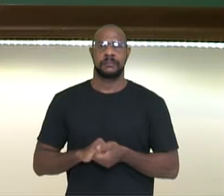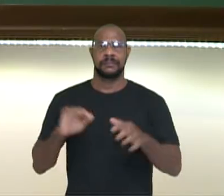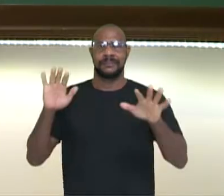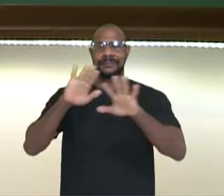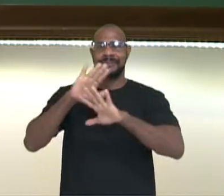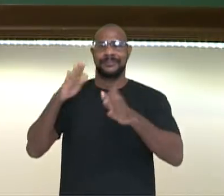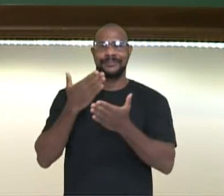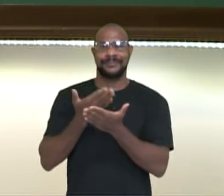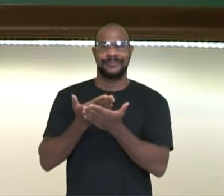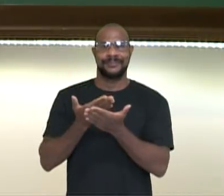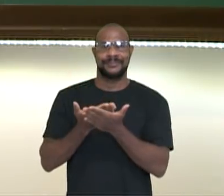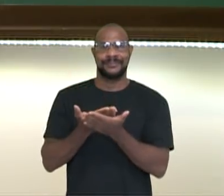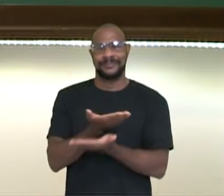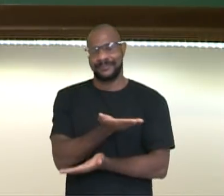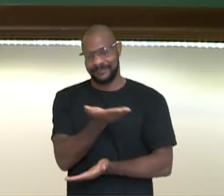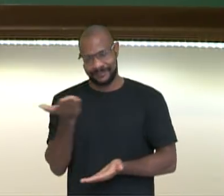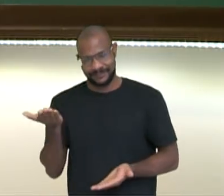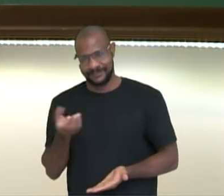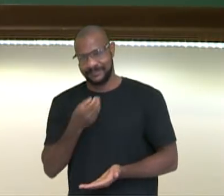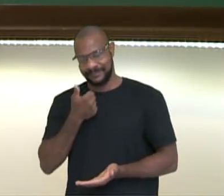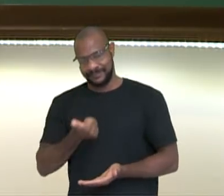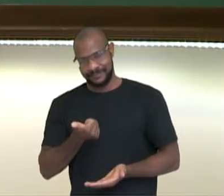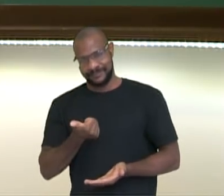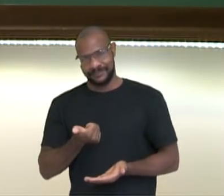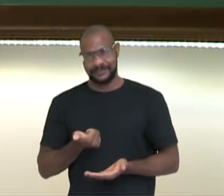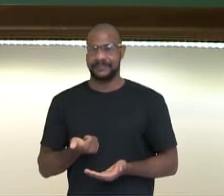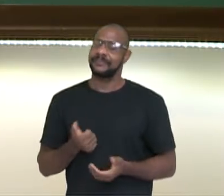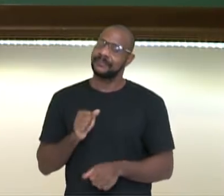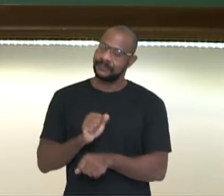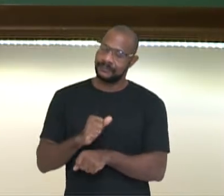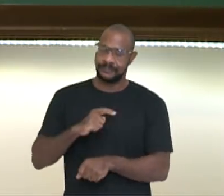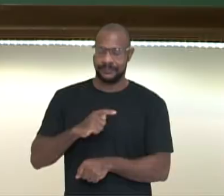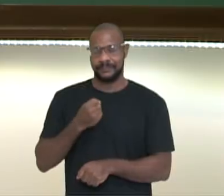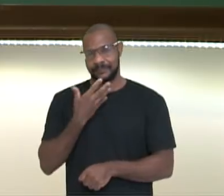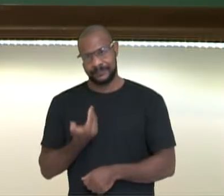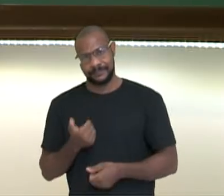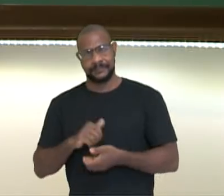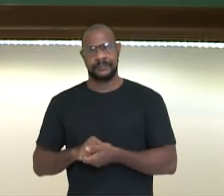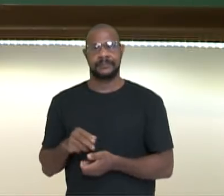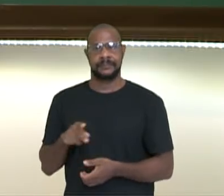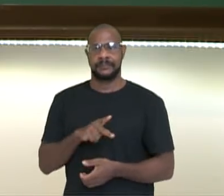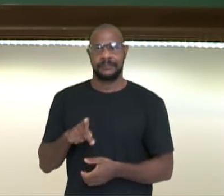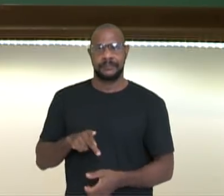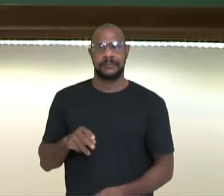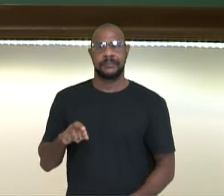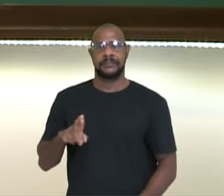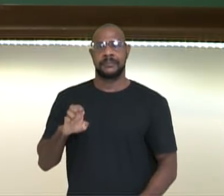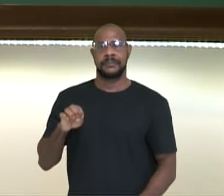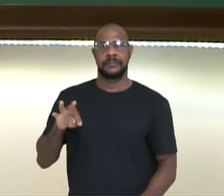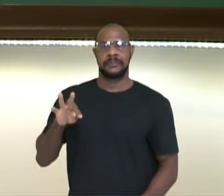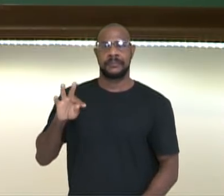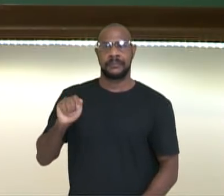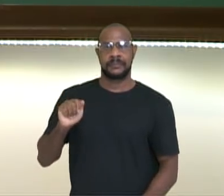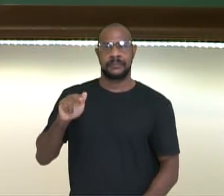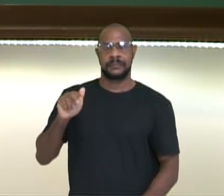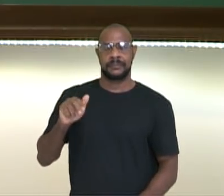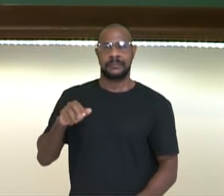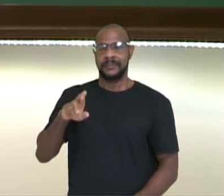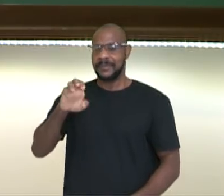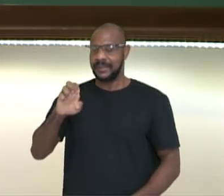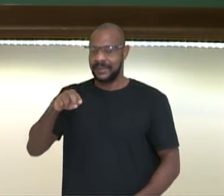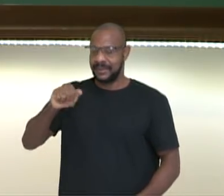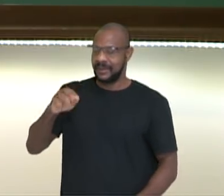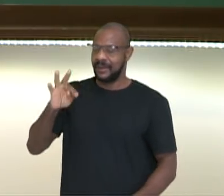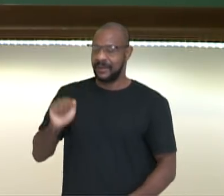Olá pessoal, tudo bem com vocês? Eu espero que estejam todos muito bem. Eu sou a professora Renata Balbino de Matemática e